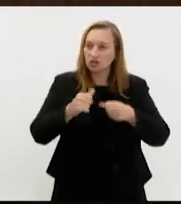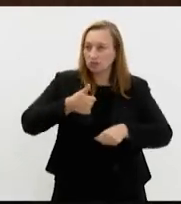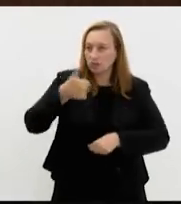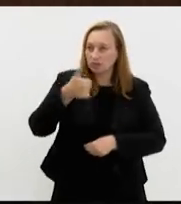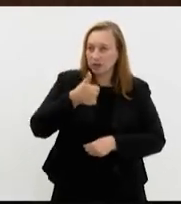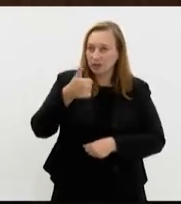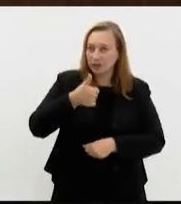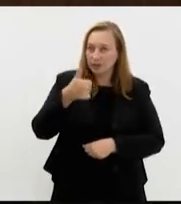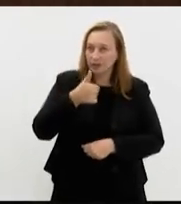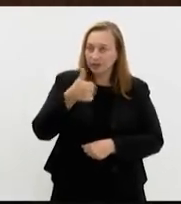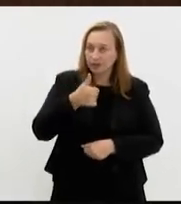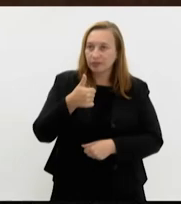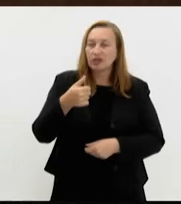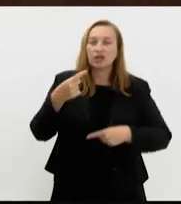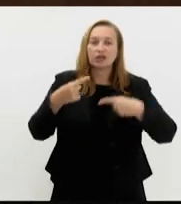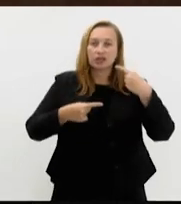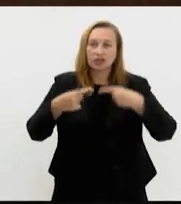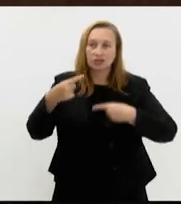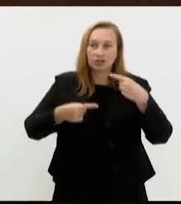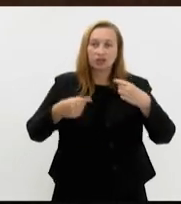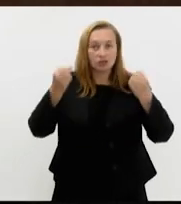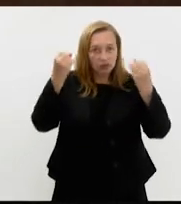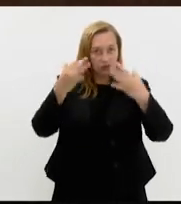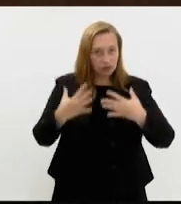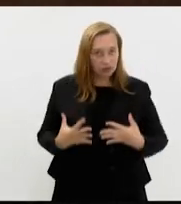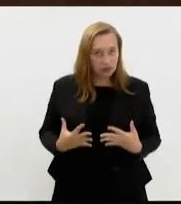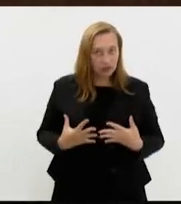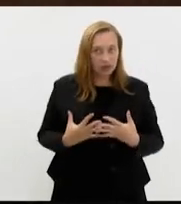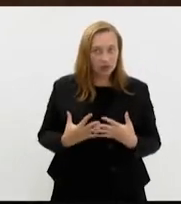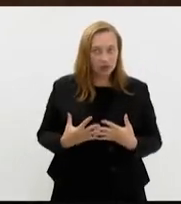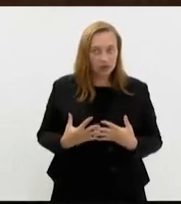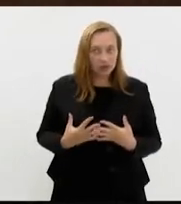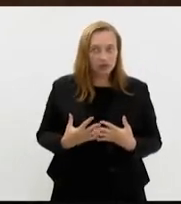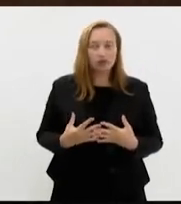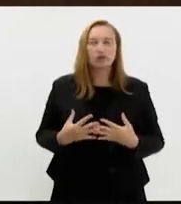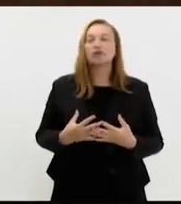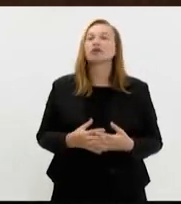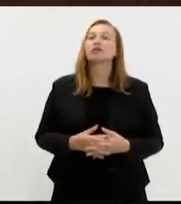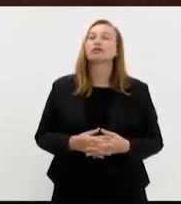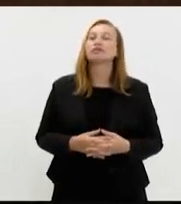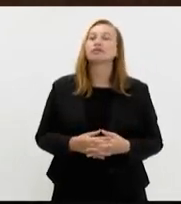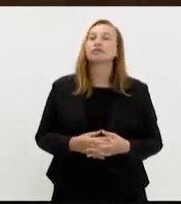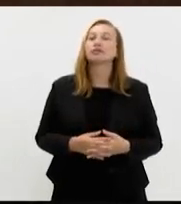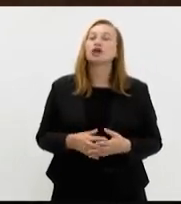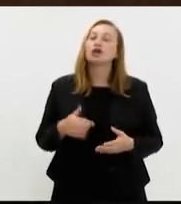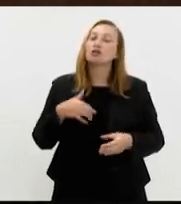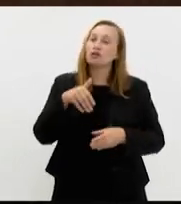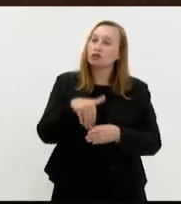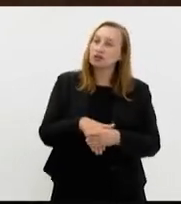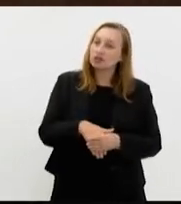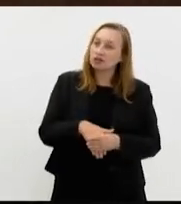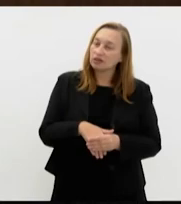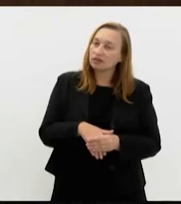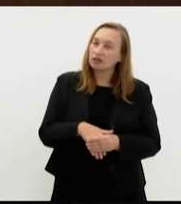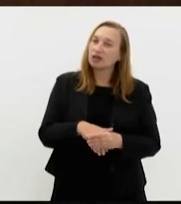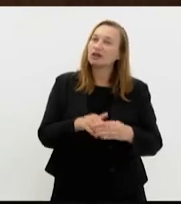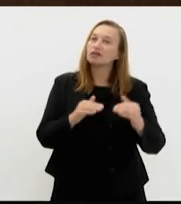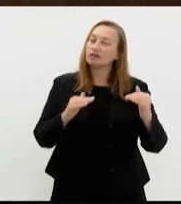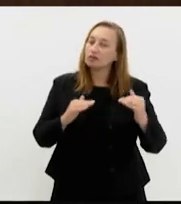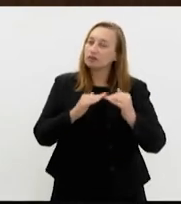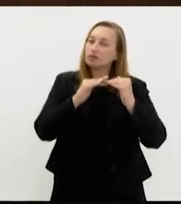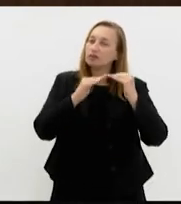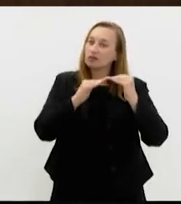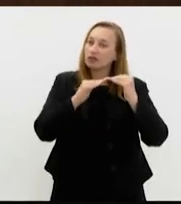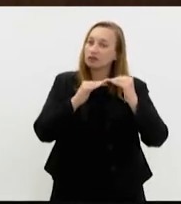1º, que na discussão eu vou explicar em que consiste. Então, eu vou votar no mérito